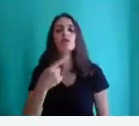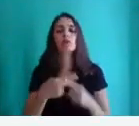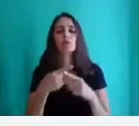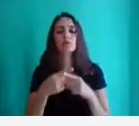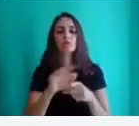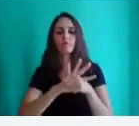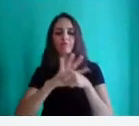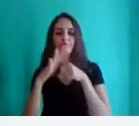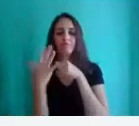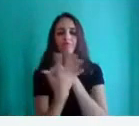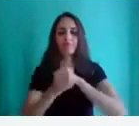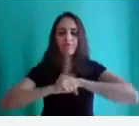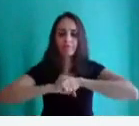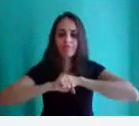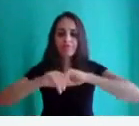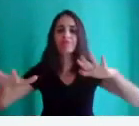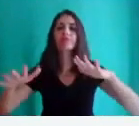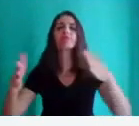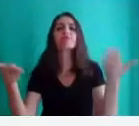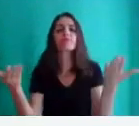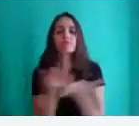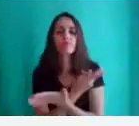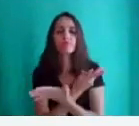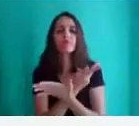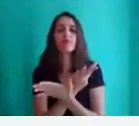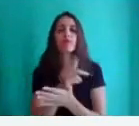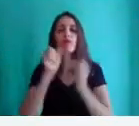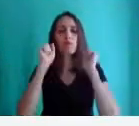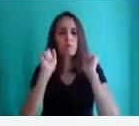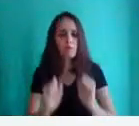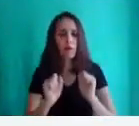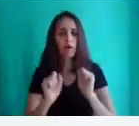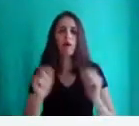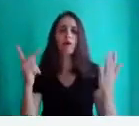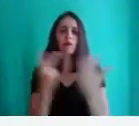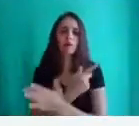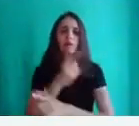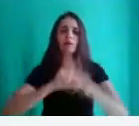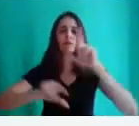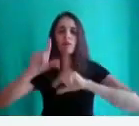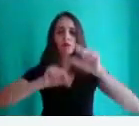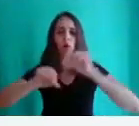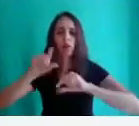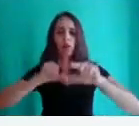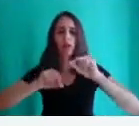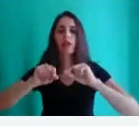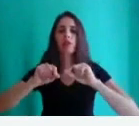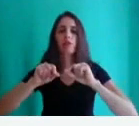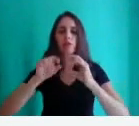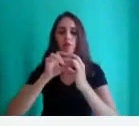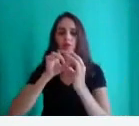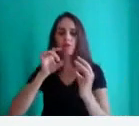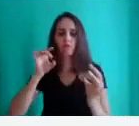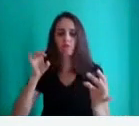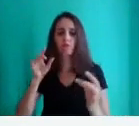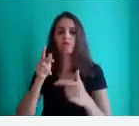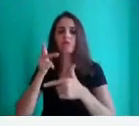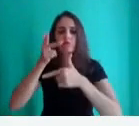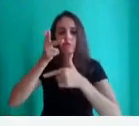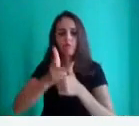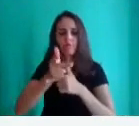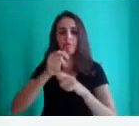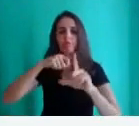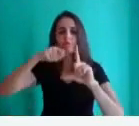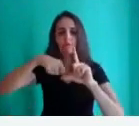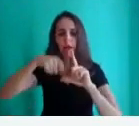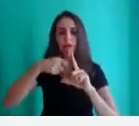processo seletivo. Neste momento, iniciaremos o sorteio de todos os candidatos com inscrições homologadas,